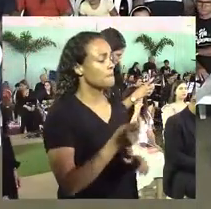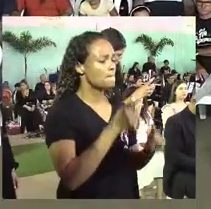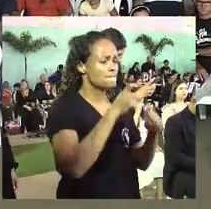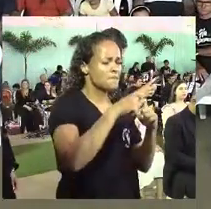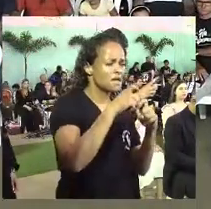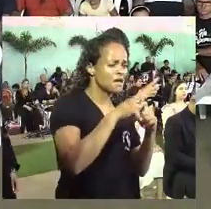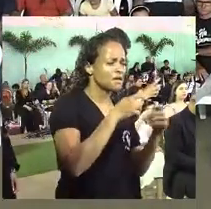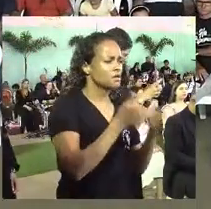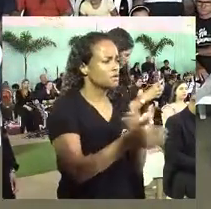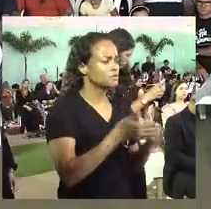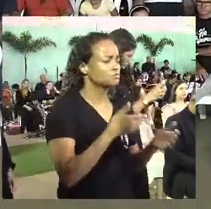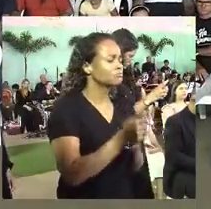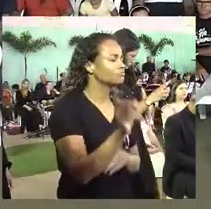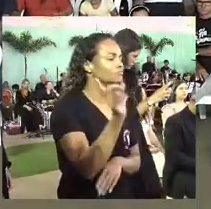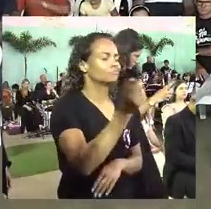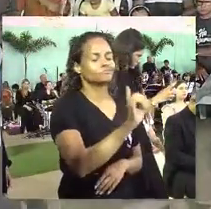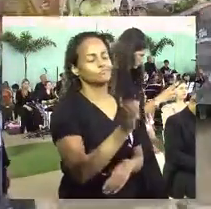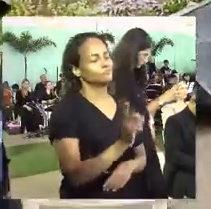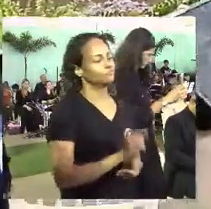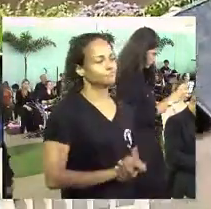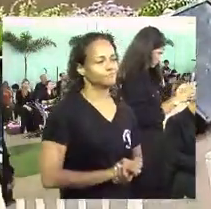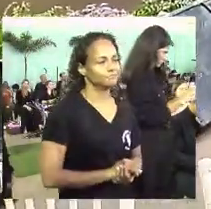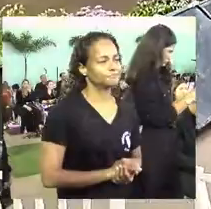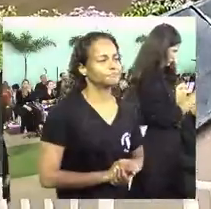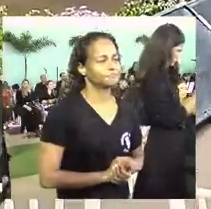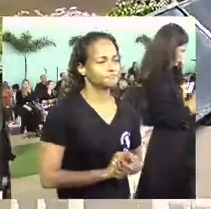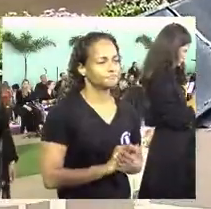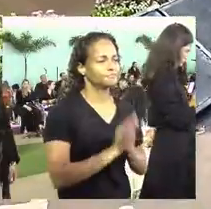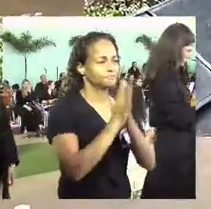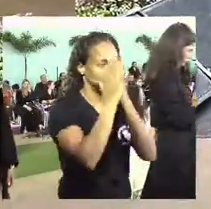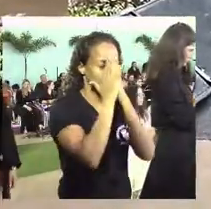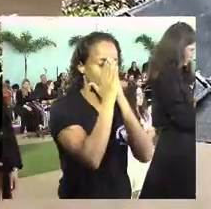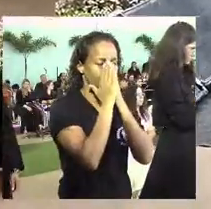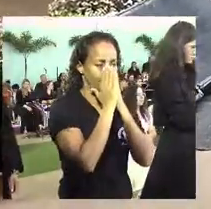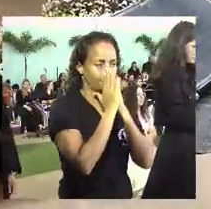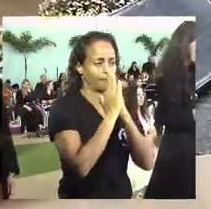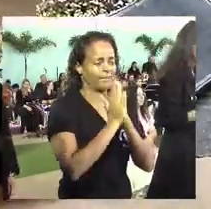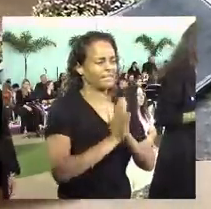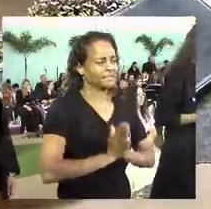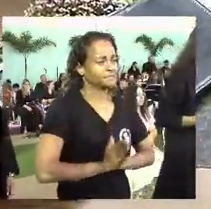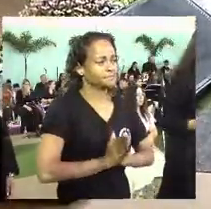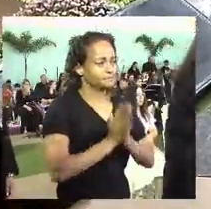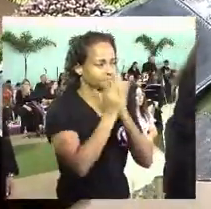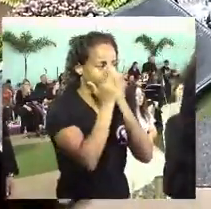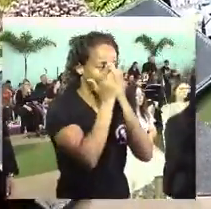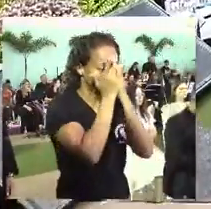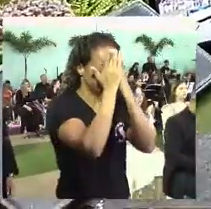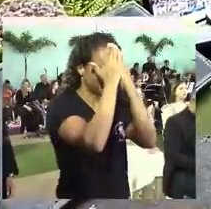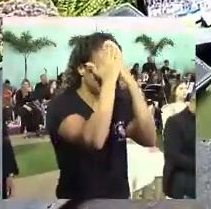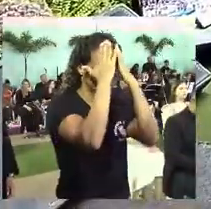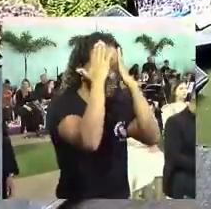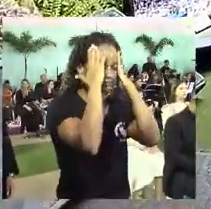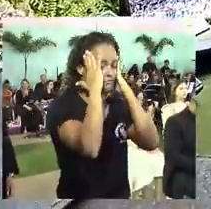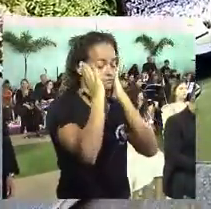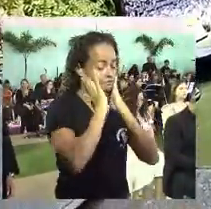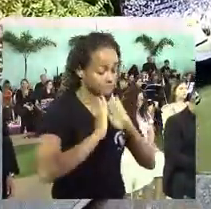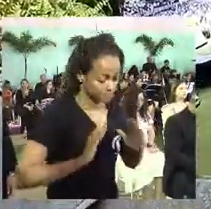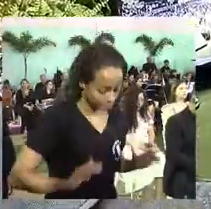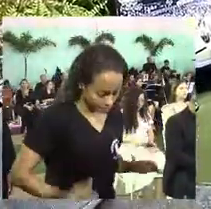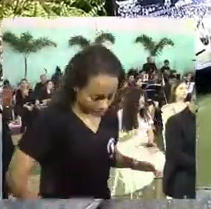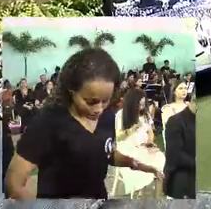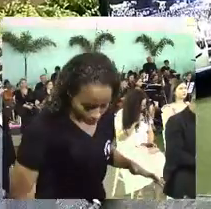que dê mais saúde do que ele não tem para baixo ele cantava Surya andaraias